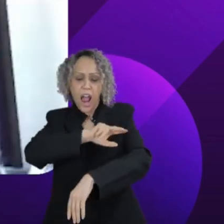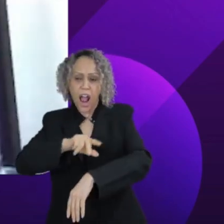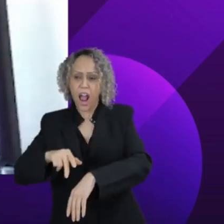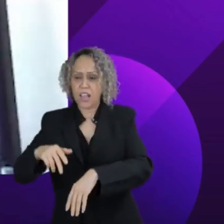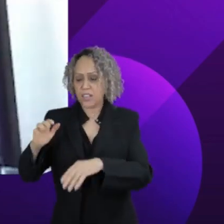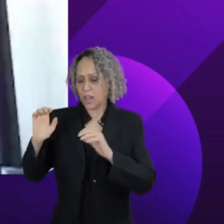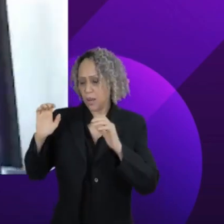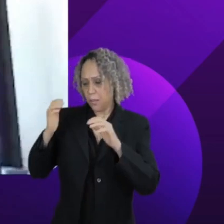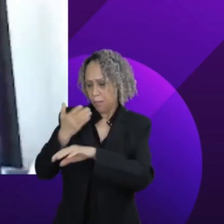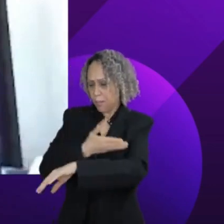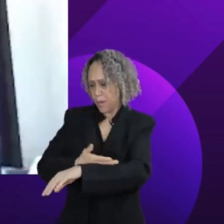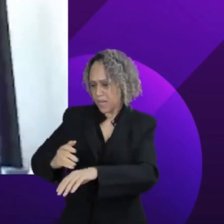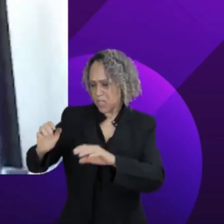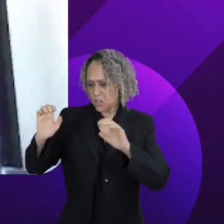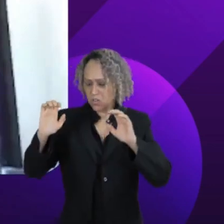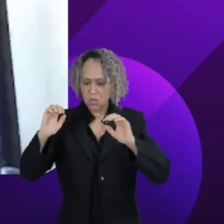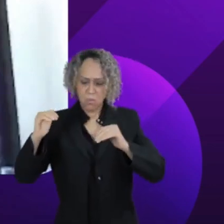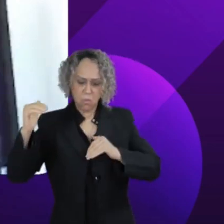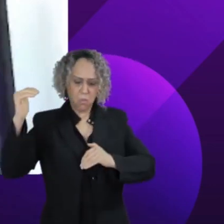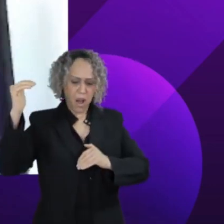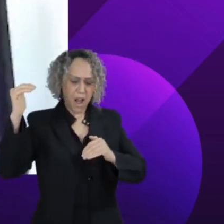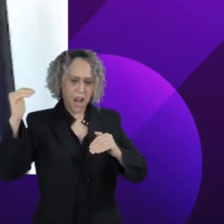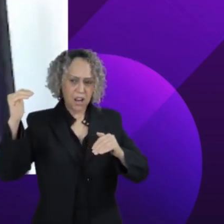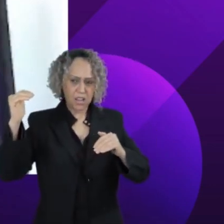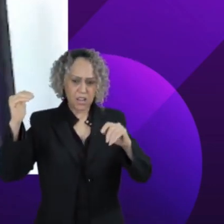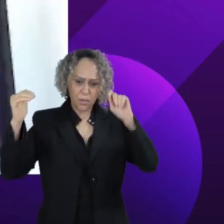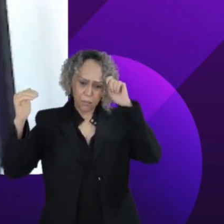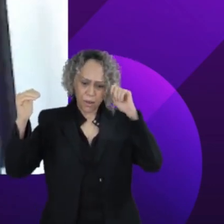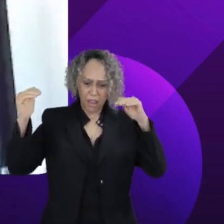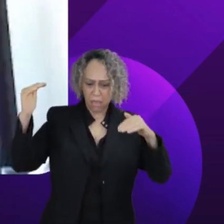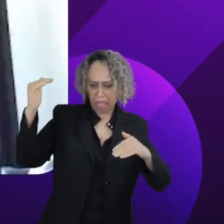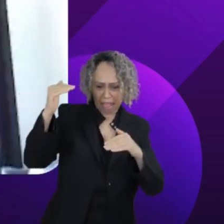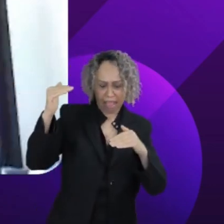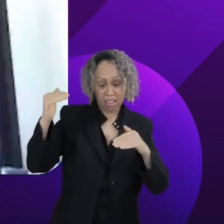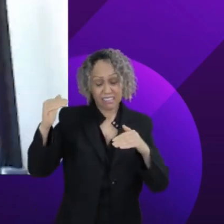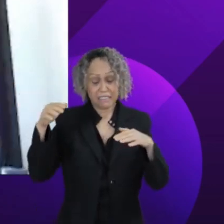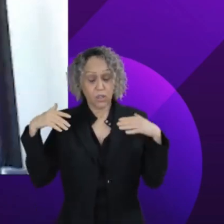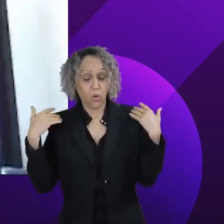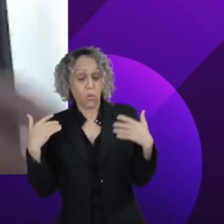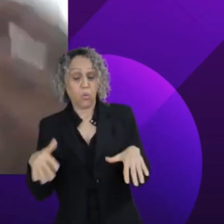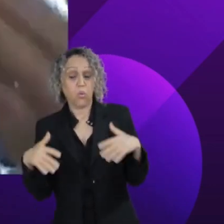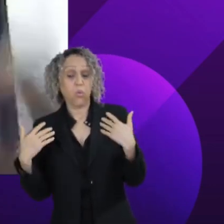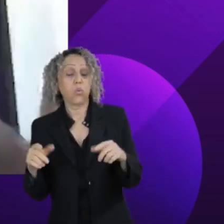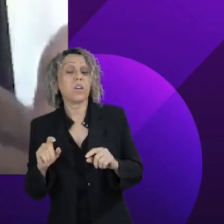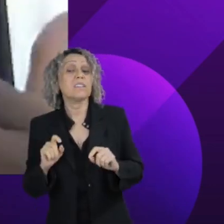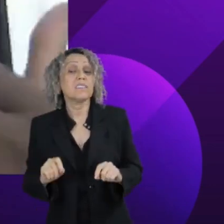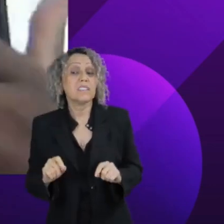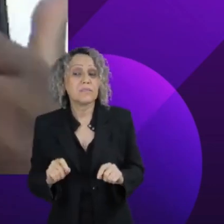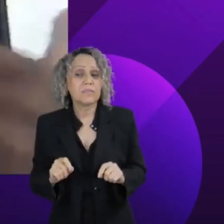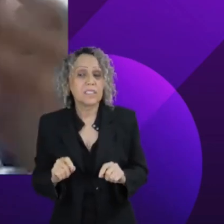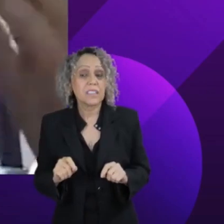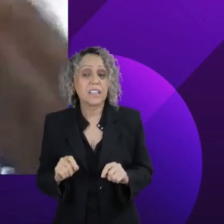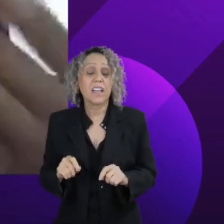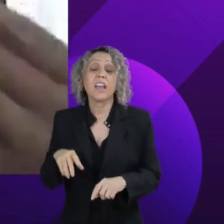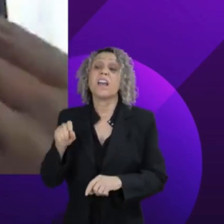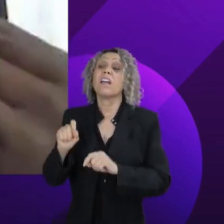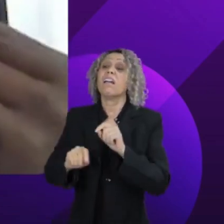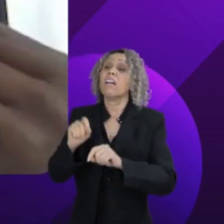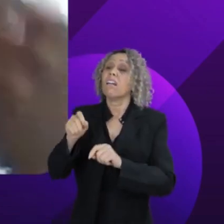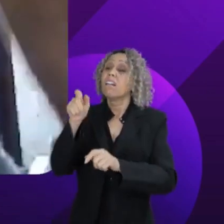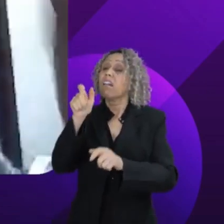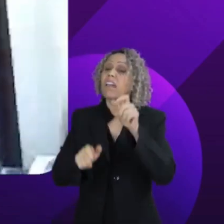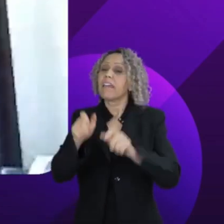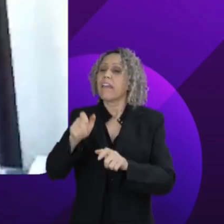está pensando esses avanços, quem está pensando essas inovações, quem está pensando tecnologia hoje, são as pessoas